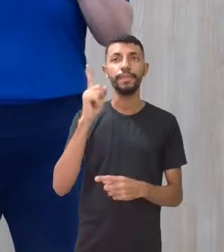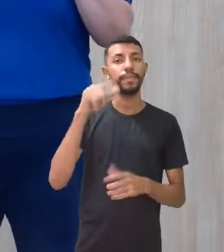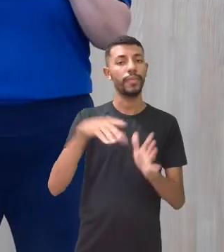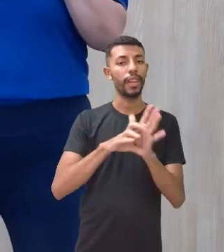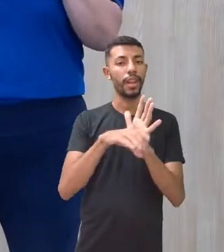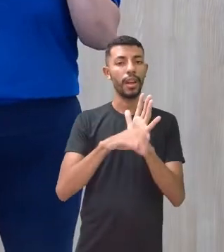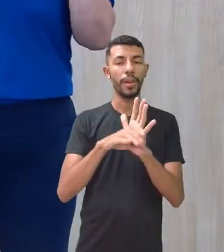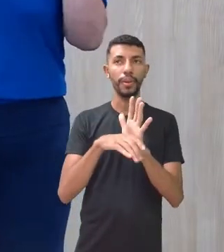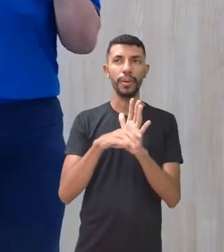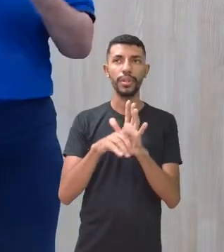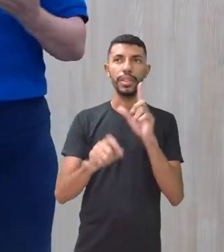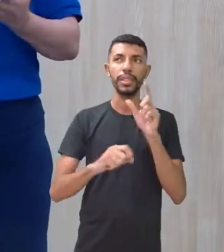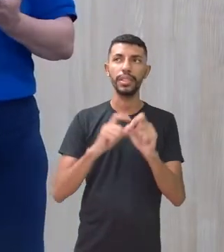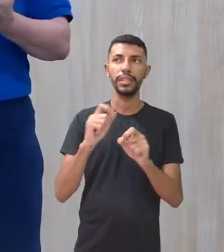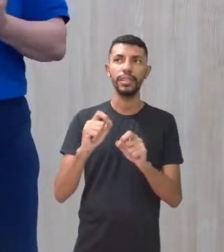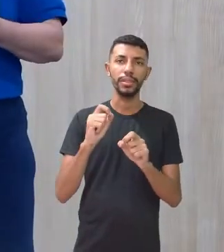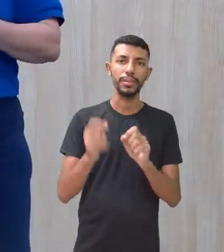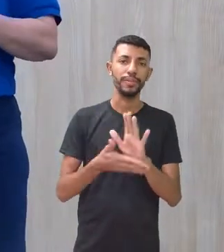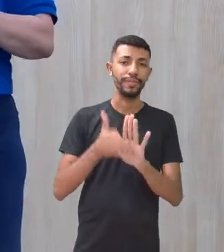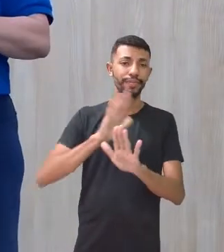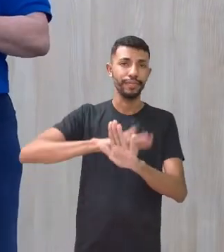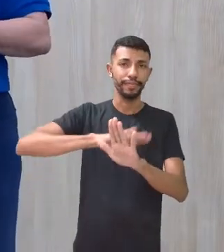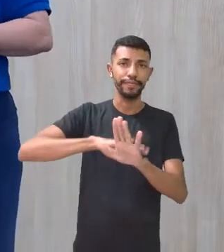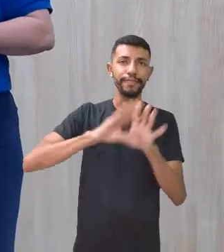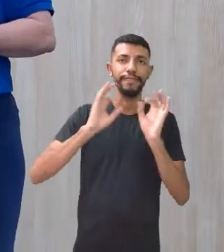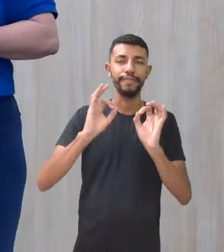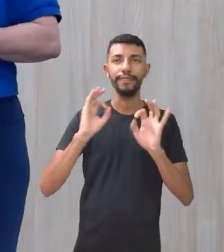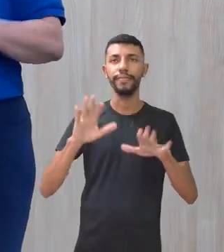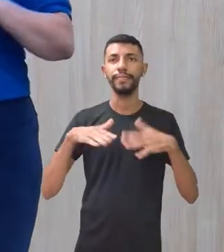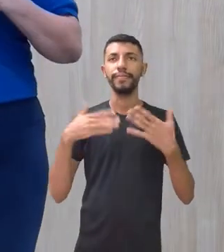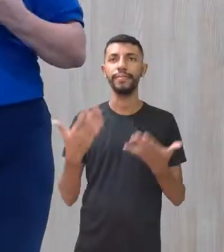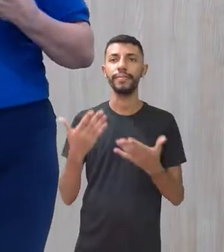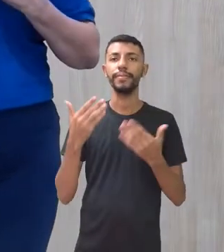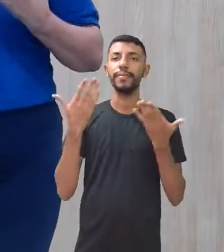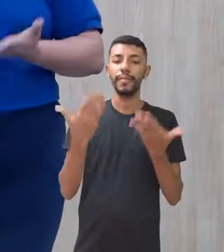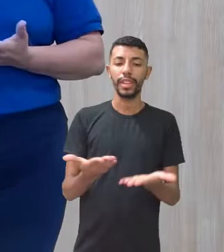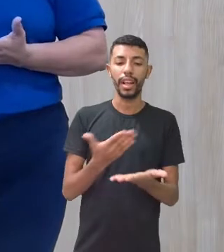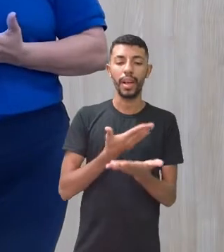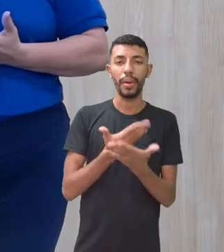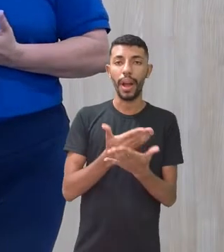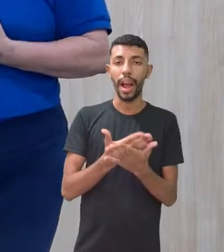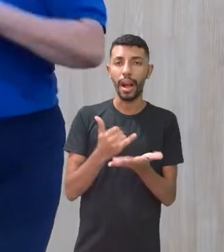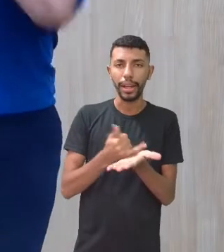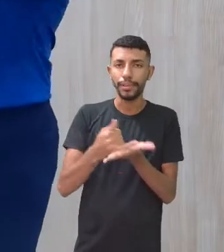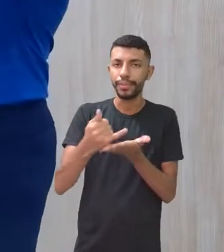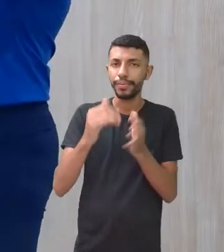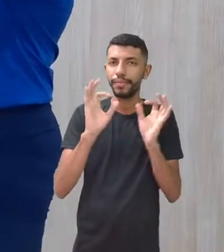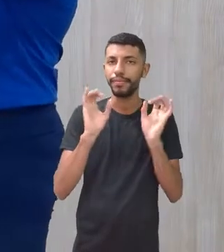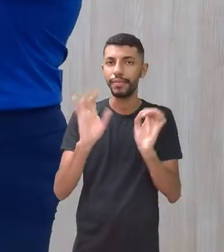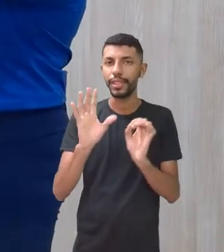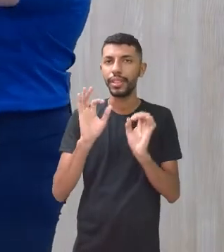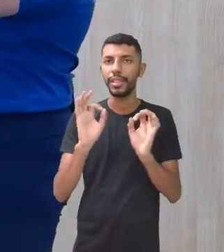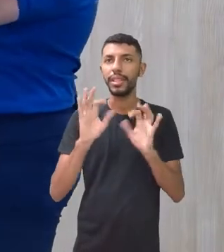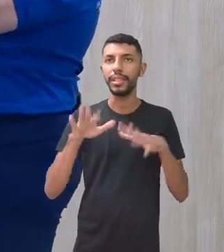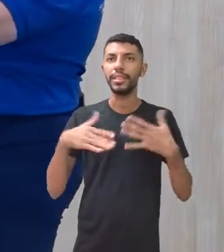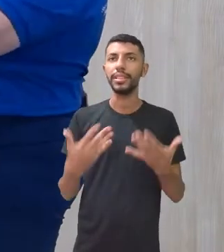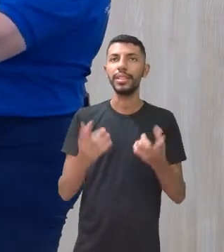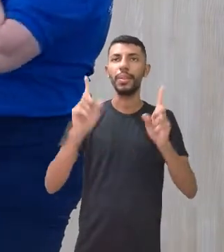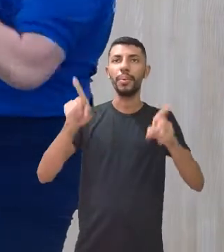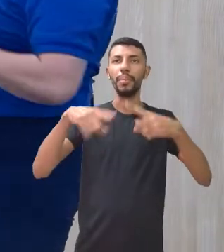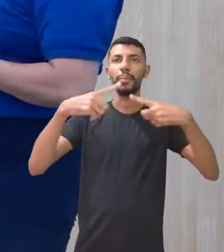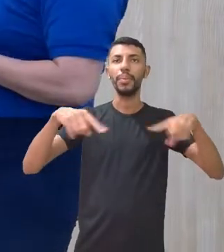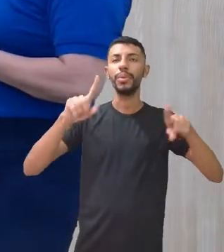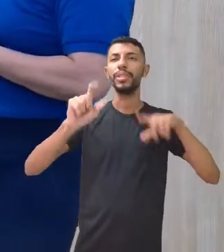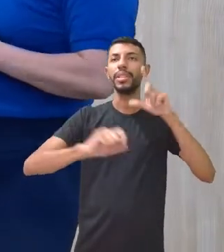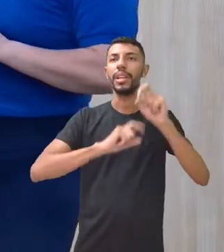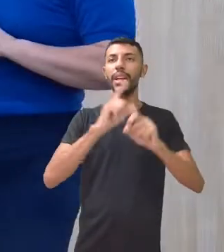conceito bem superficial, né? Como eu falei para vocês, essa é uma aula introdutória. Então, música